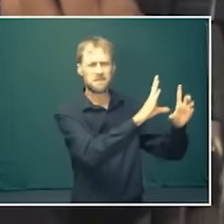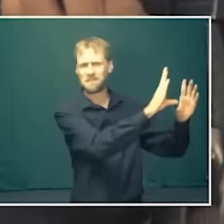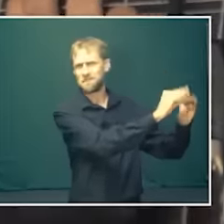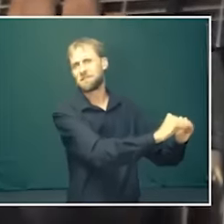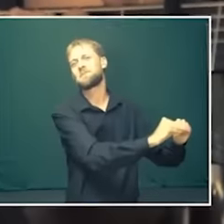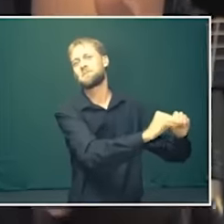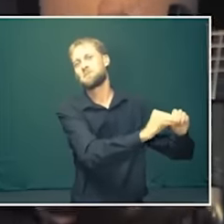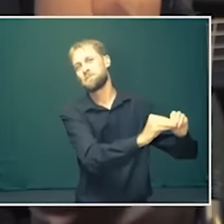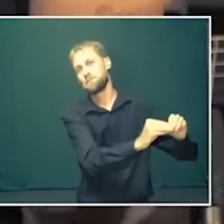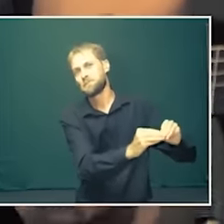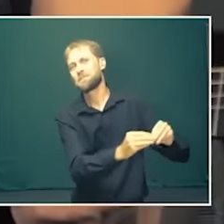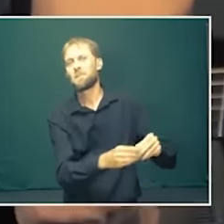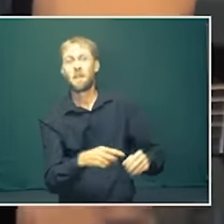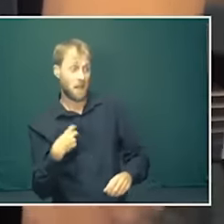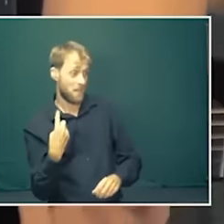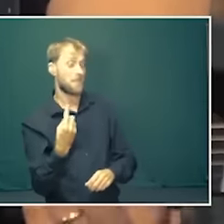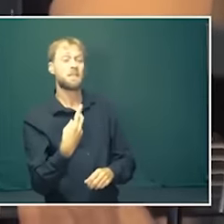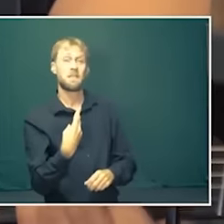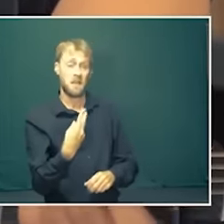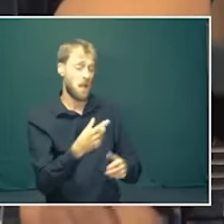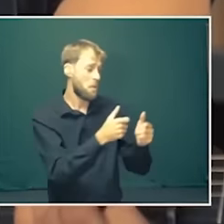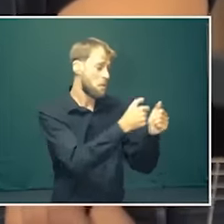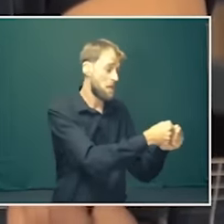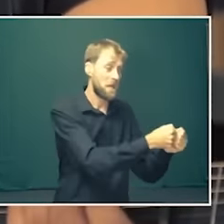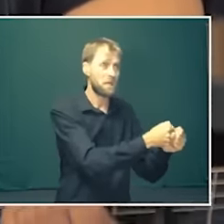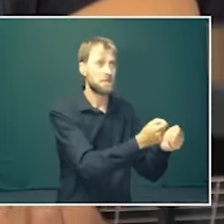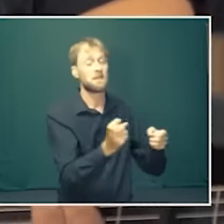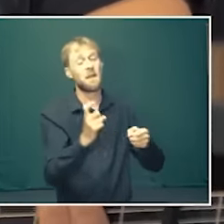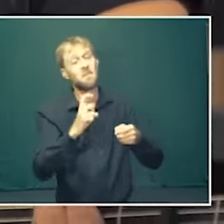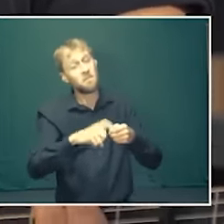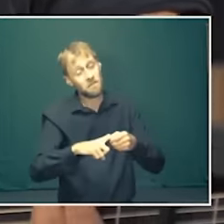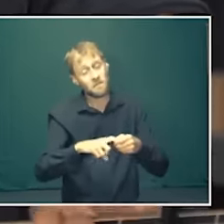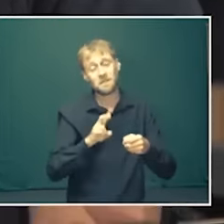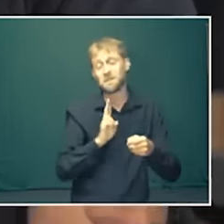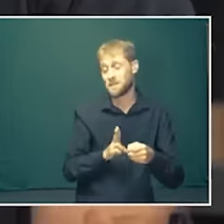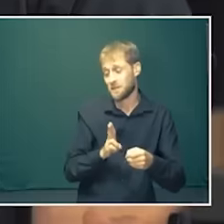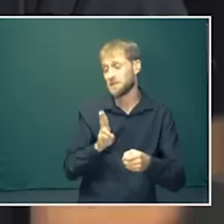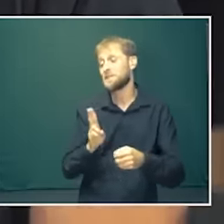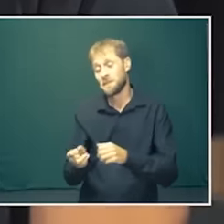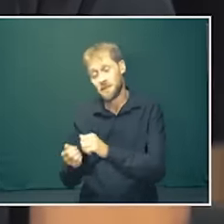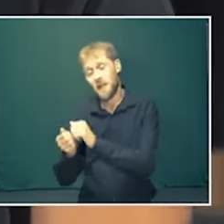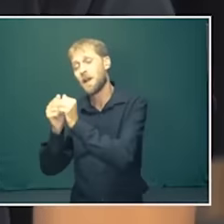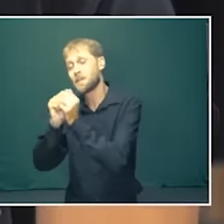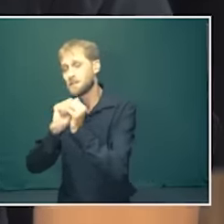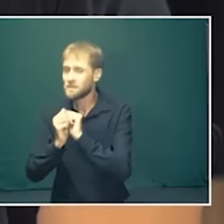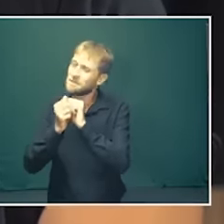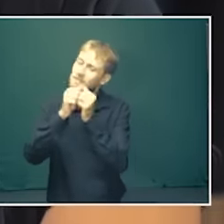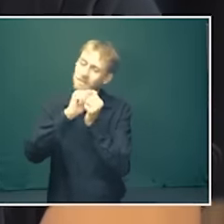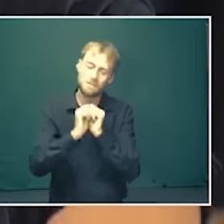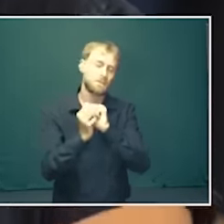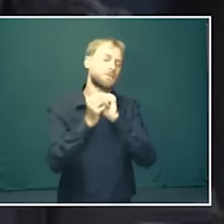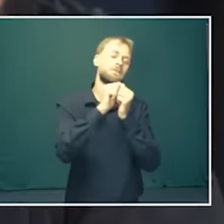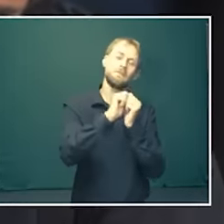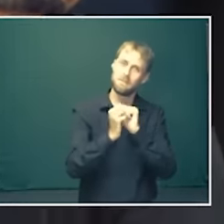desculpa. A gente pausa, volta e continua.